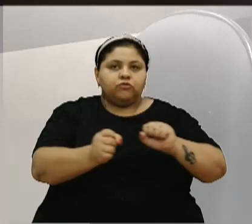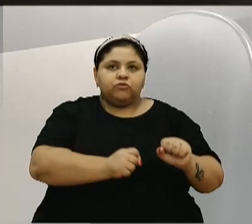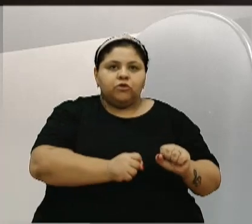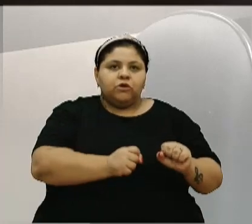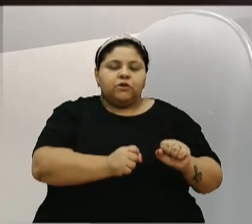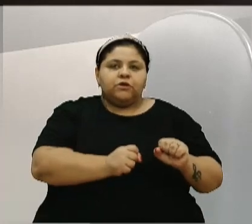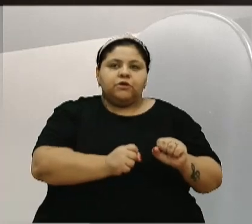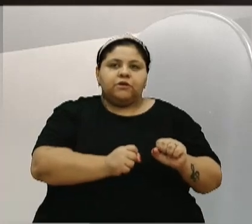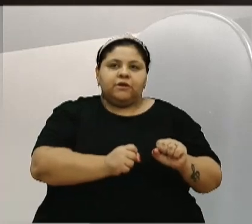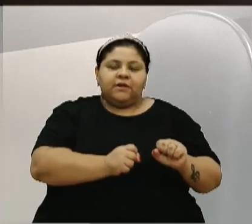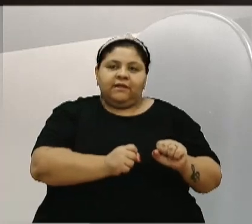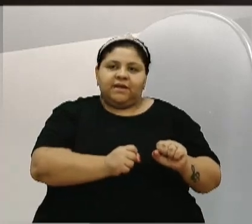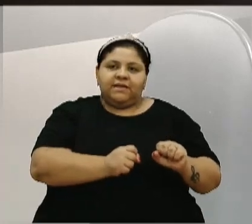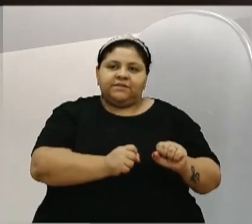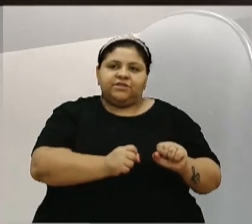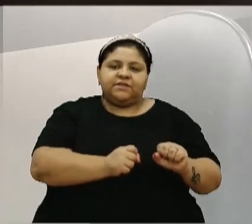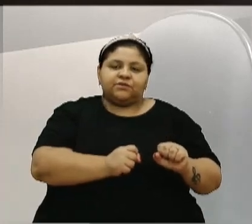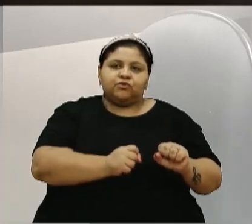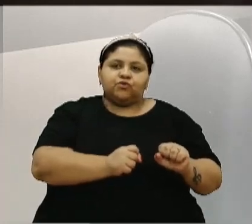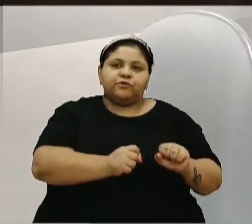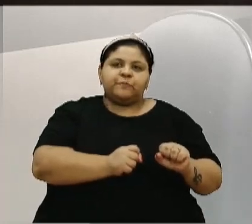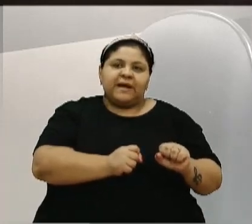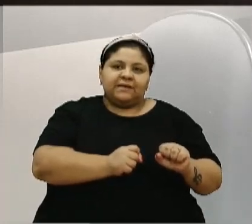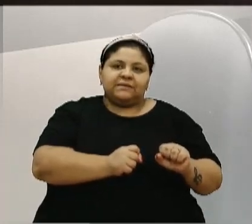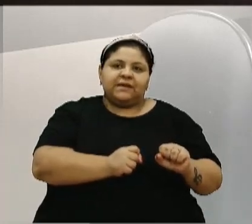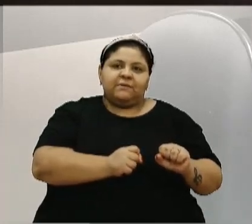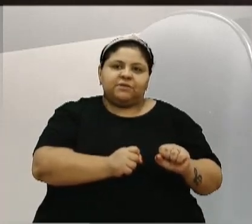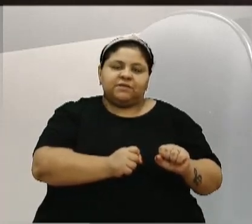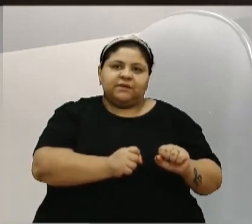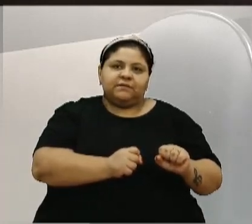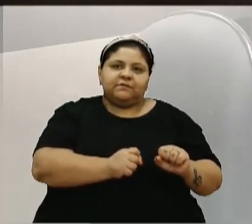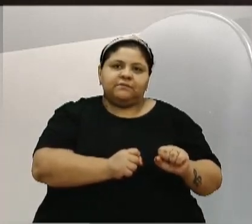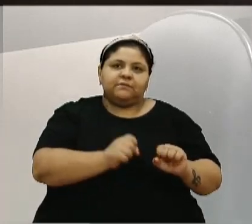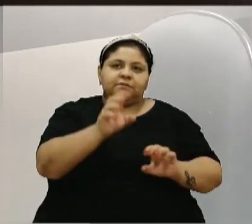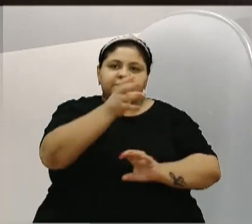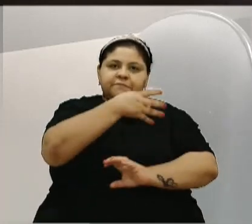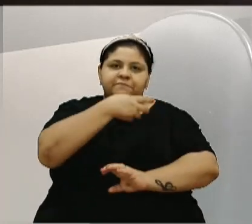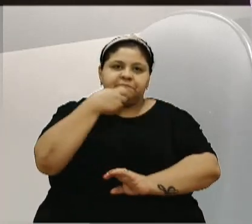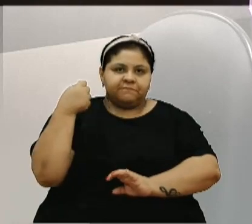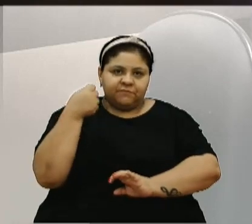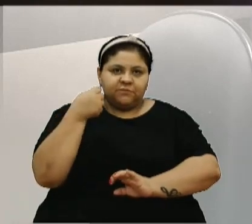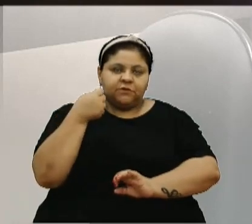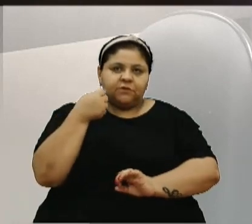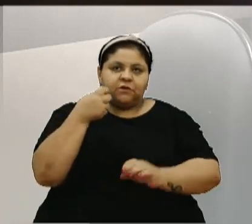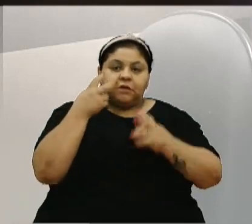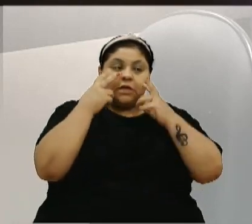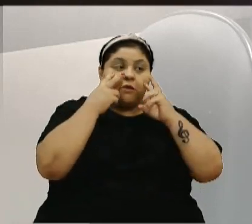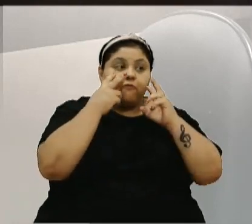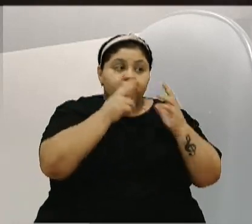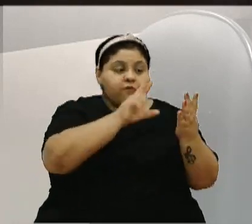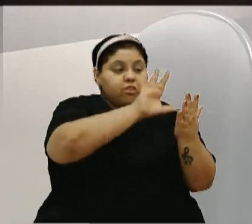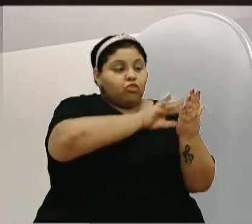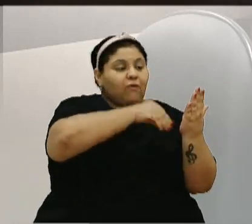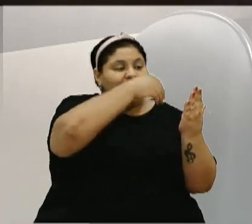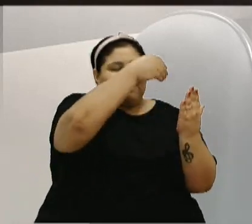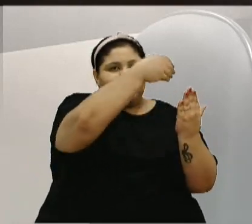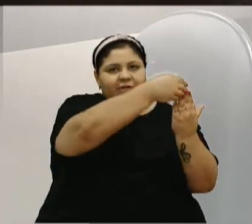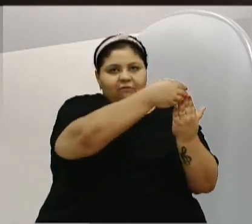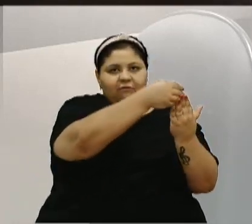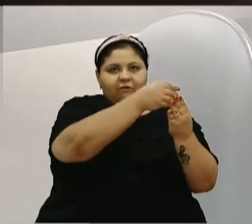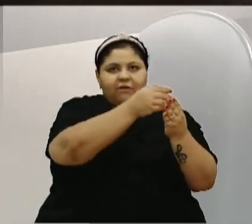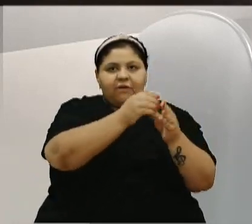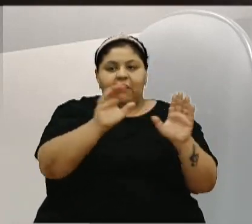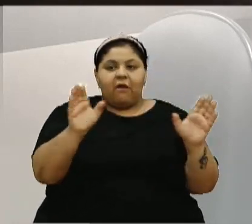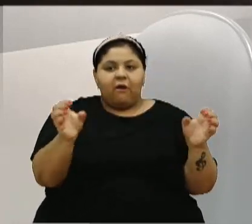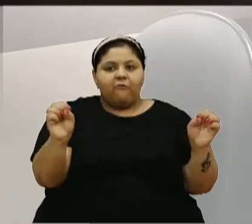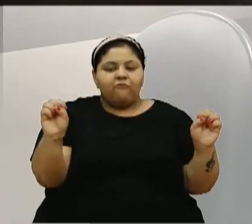estamos ouvindo há pouco de tornar a cervejaria como, enfim, no calendário. E vejam bem, a Festa da